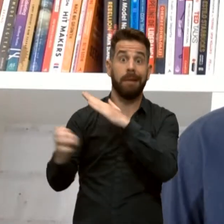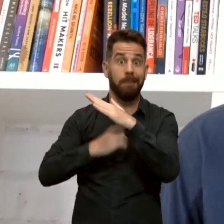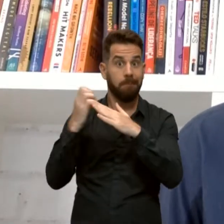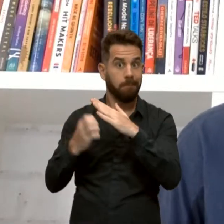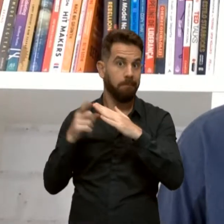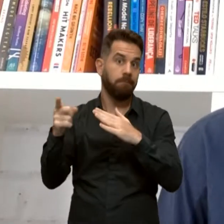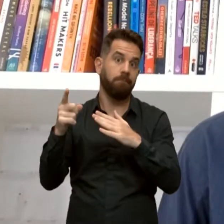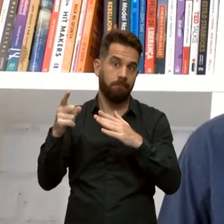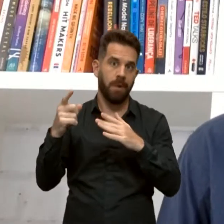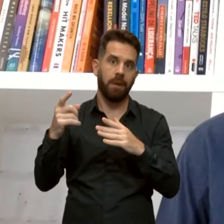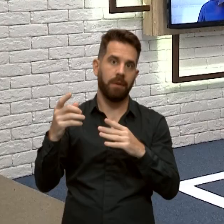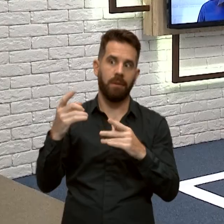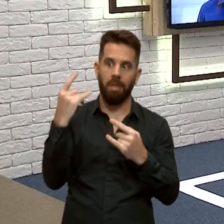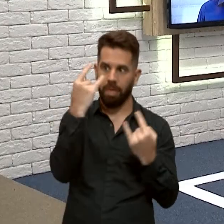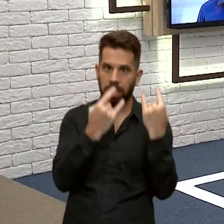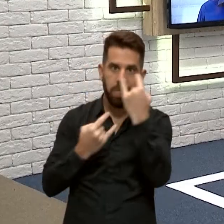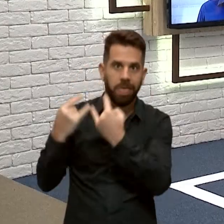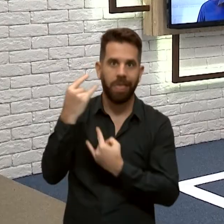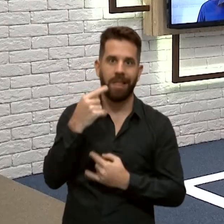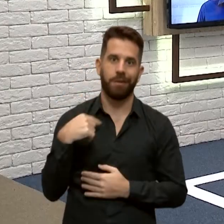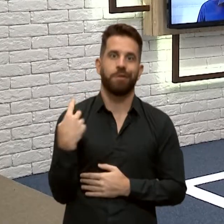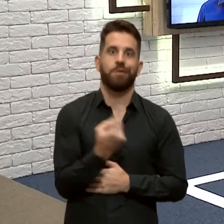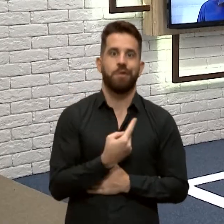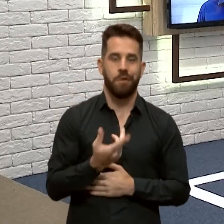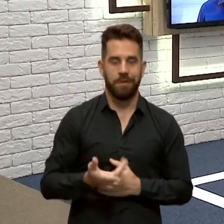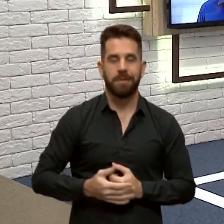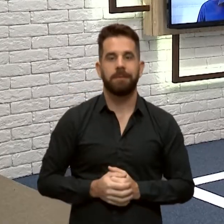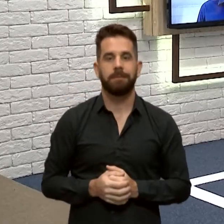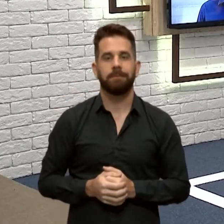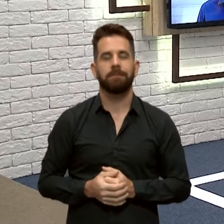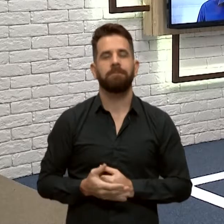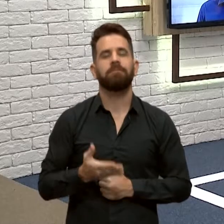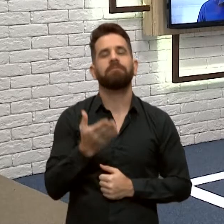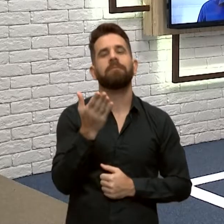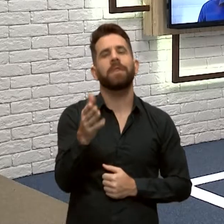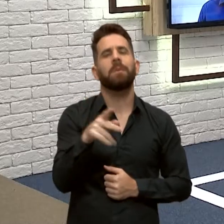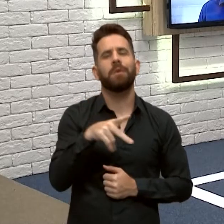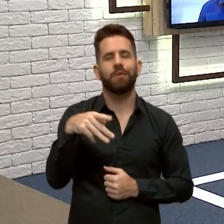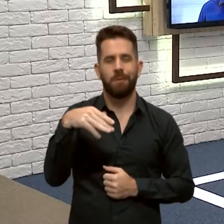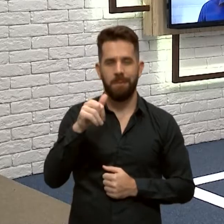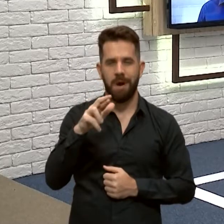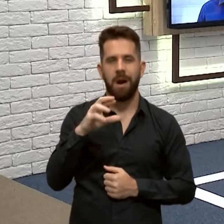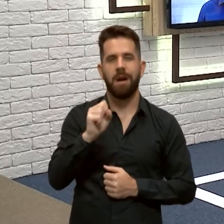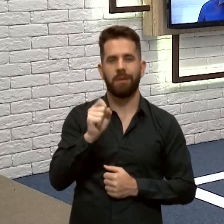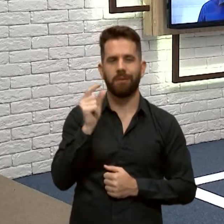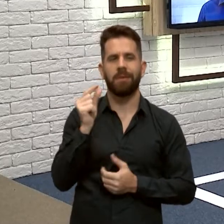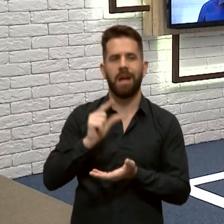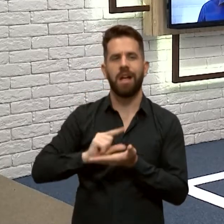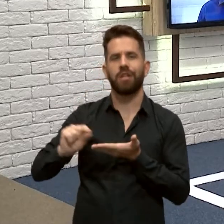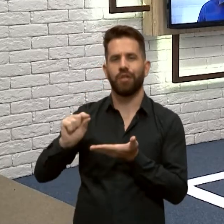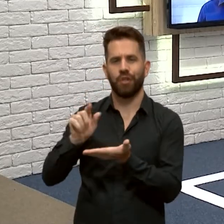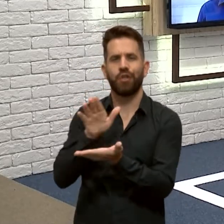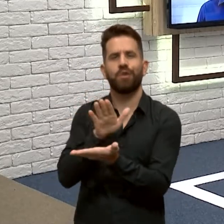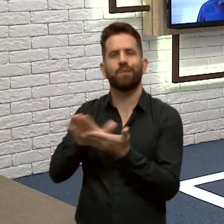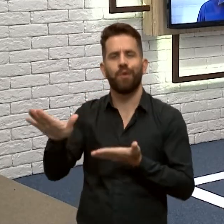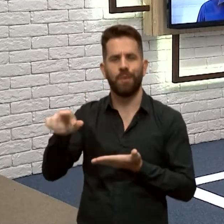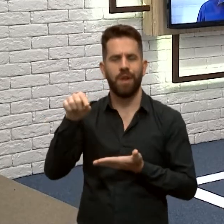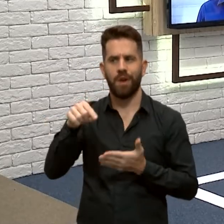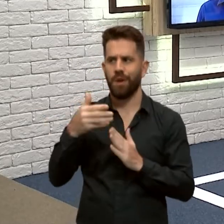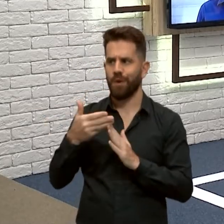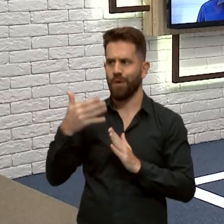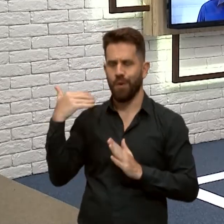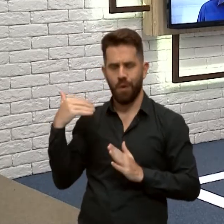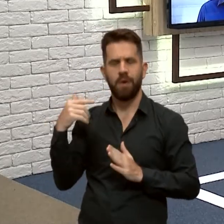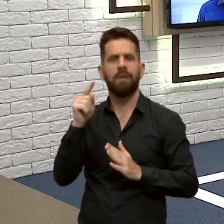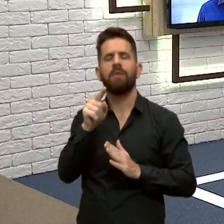ela. Perfeito. E, professor Marcos, conta pra gente sobre o seu artigo, então, publicado recentemente, onde que ele foi publicado e qual que foi